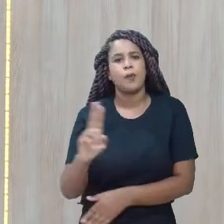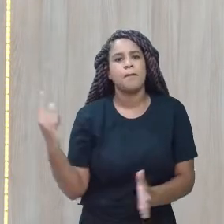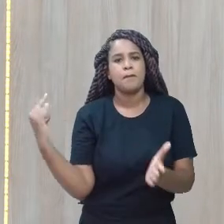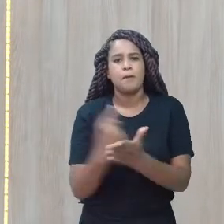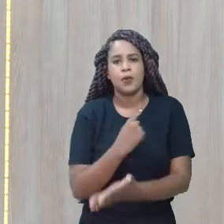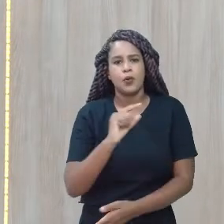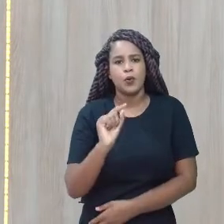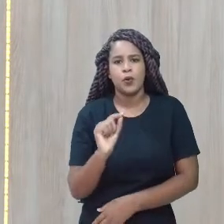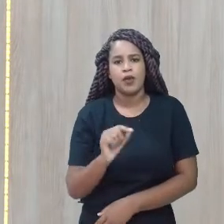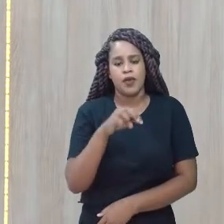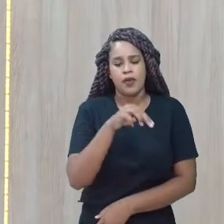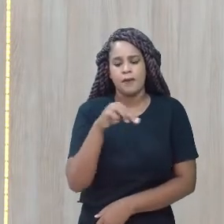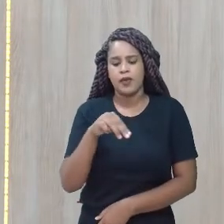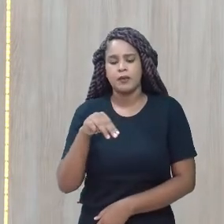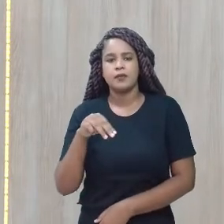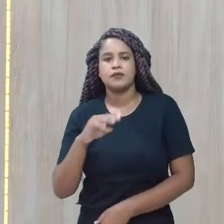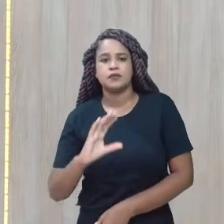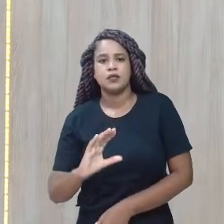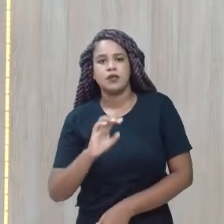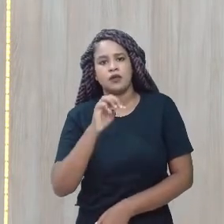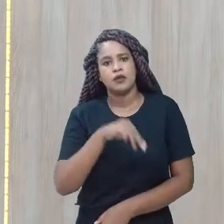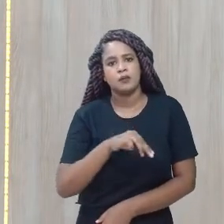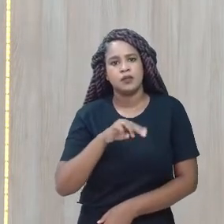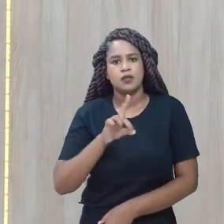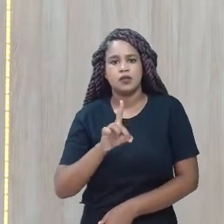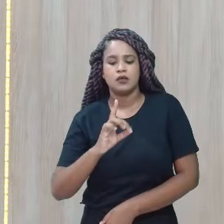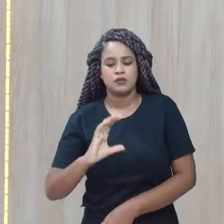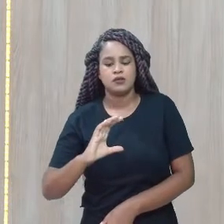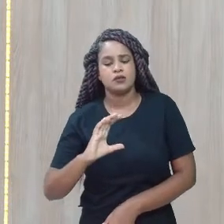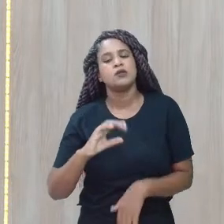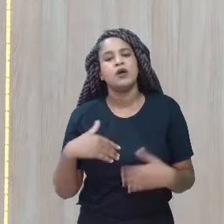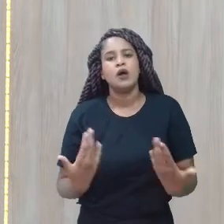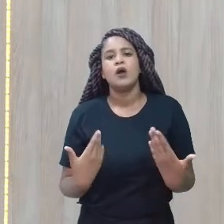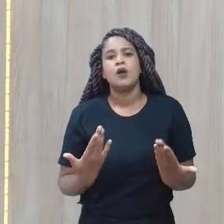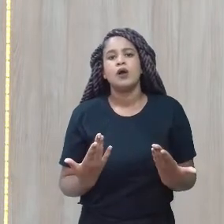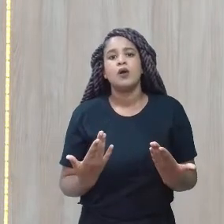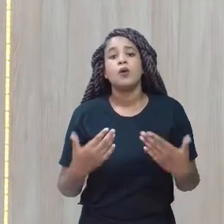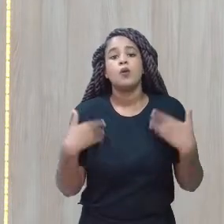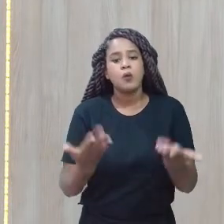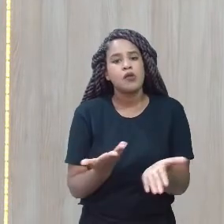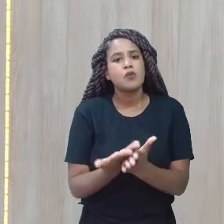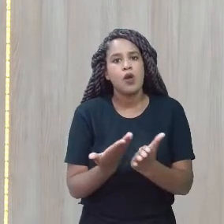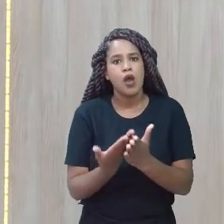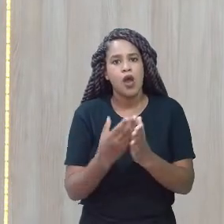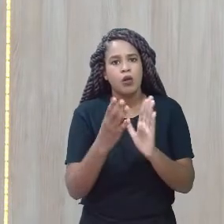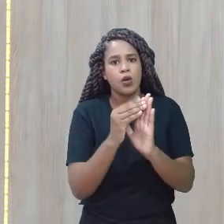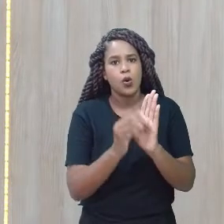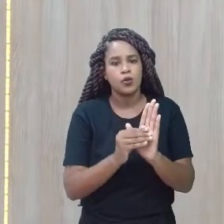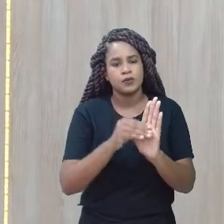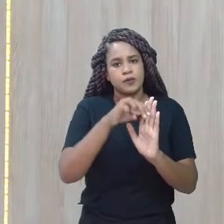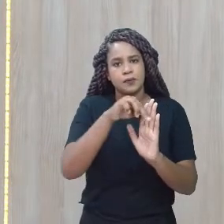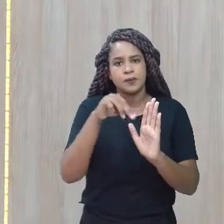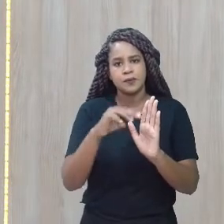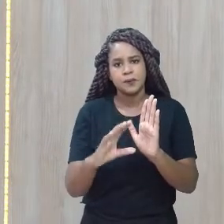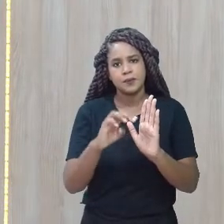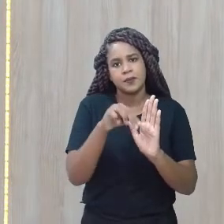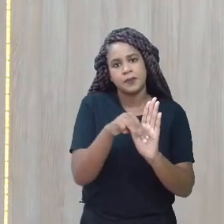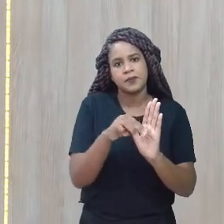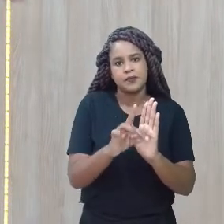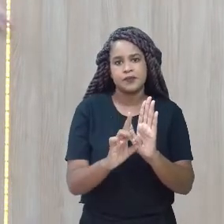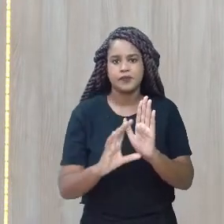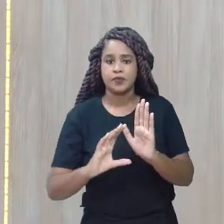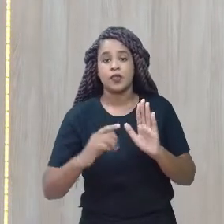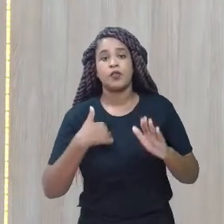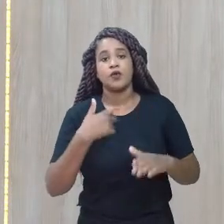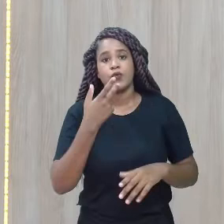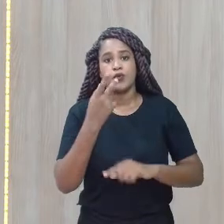pergunta sobre MMC e MDC, né? Quando que a gente ia ter essa aula sobre esse conteúdo? E daí a gente falou que lá na